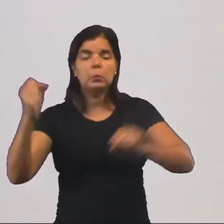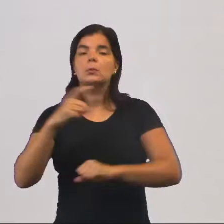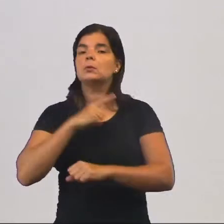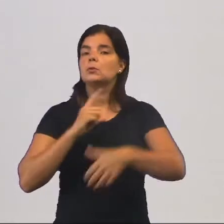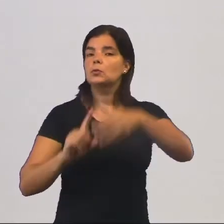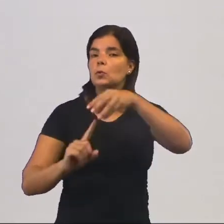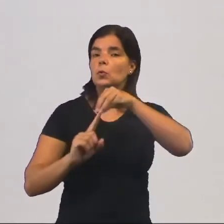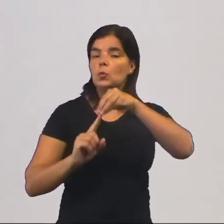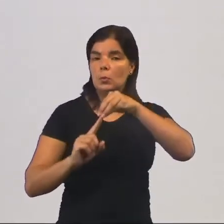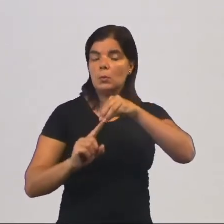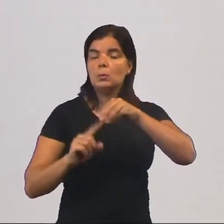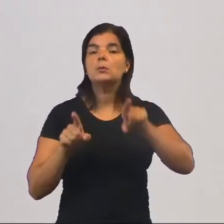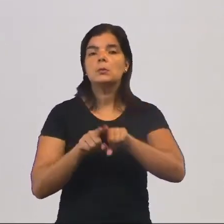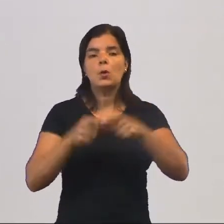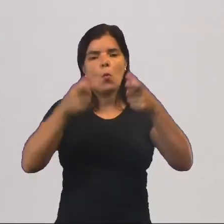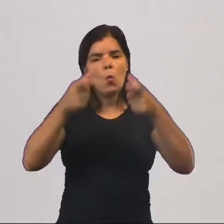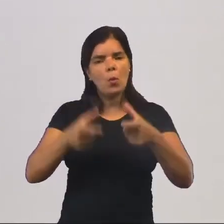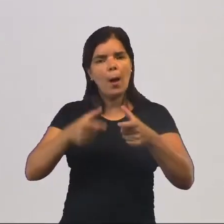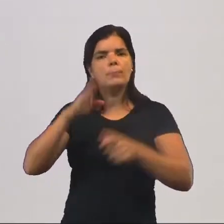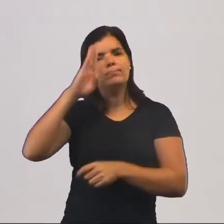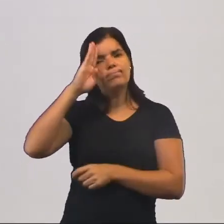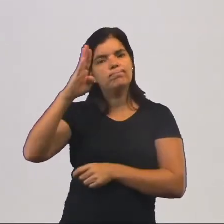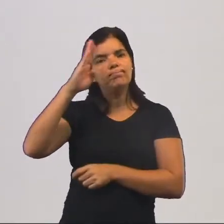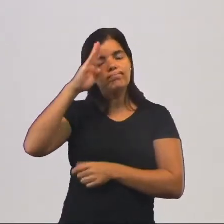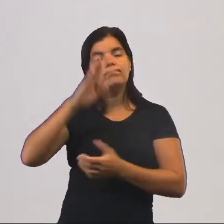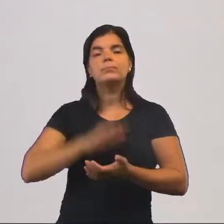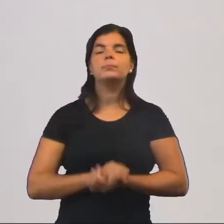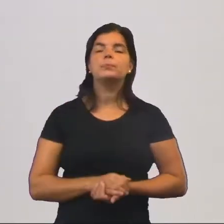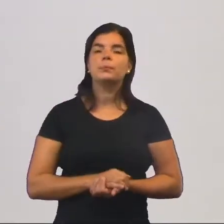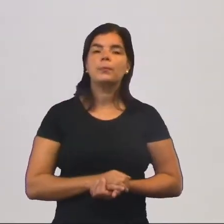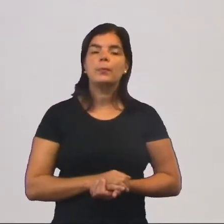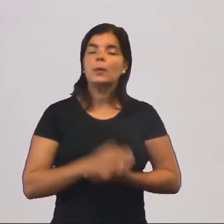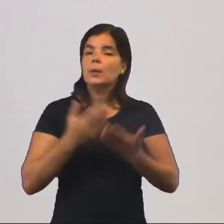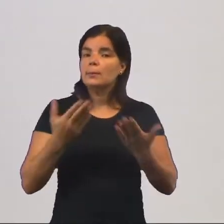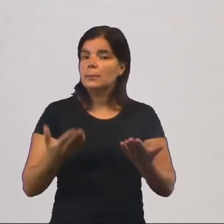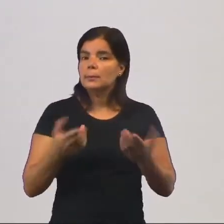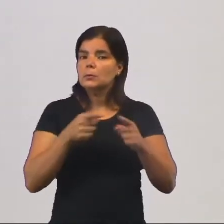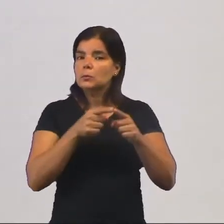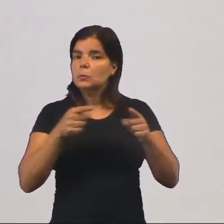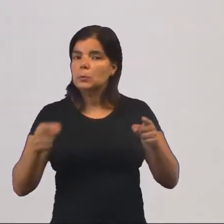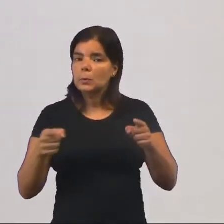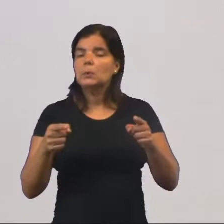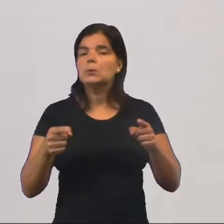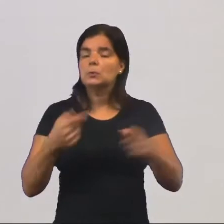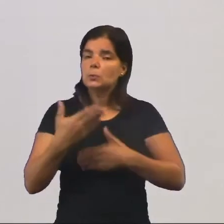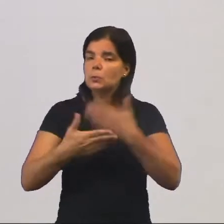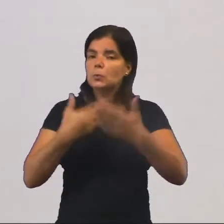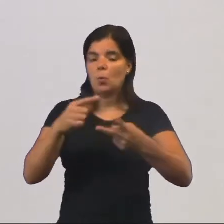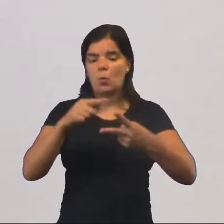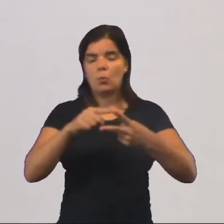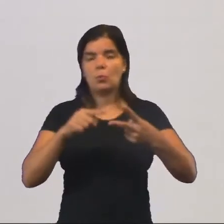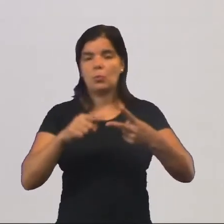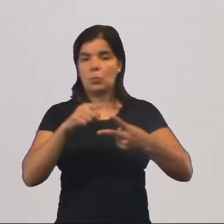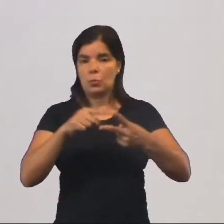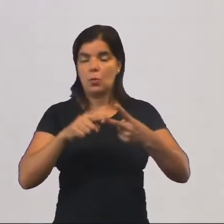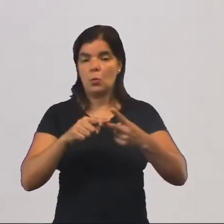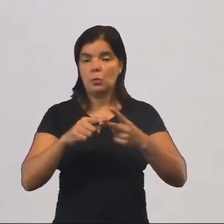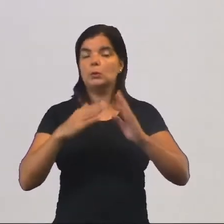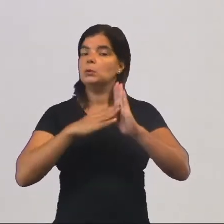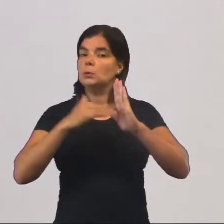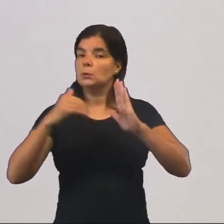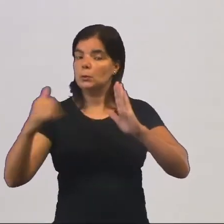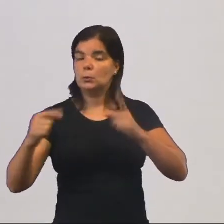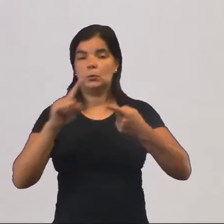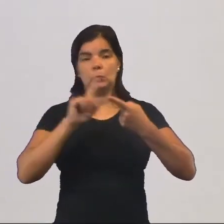o objetivo de ser a sede daquela região. Então, nesse período, desenvolveram dois estilos das